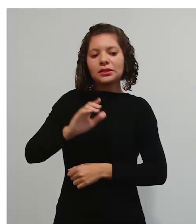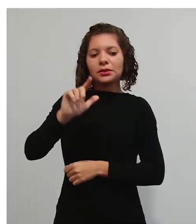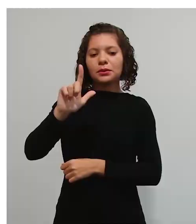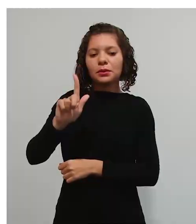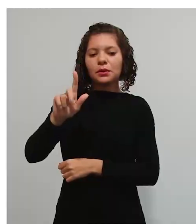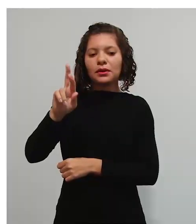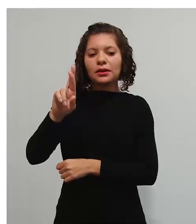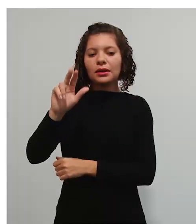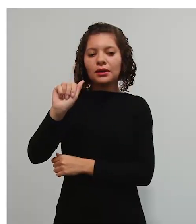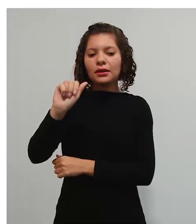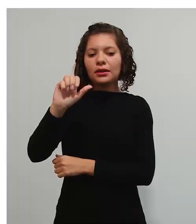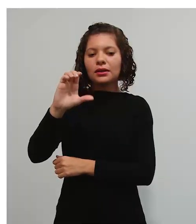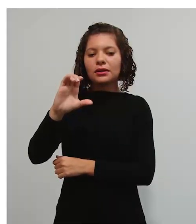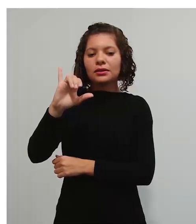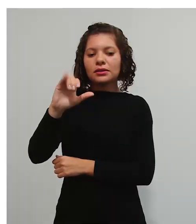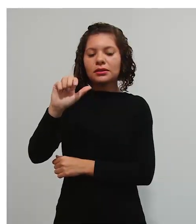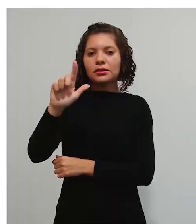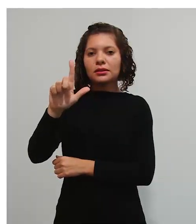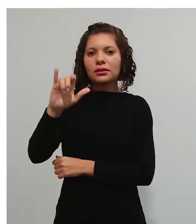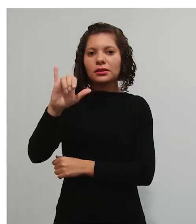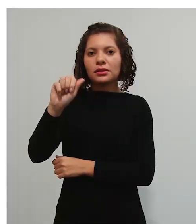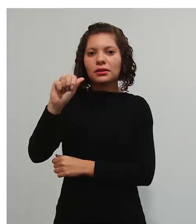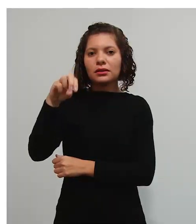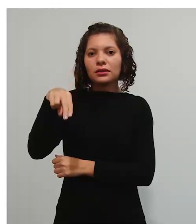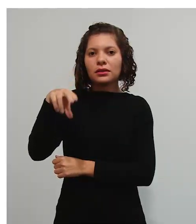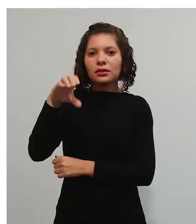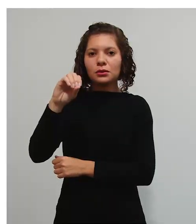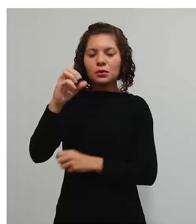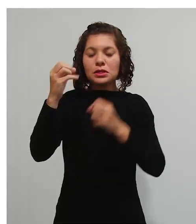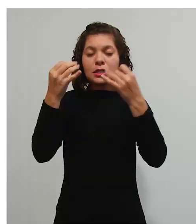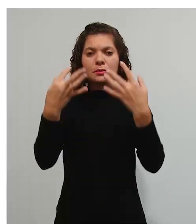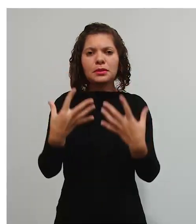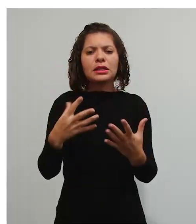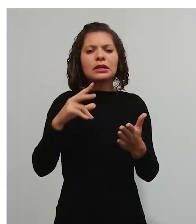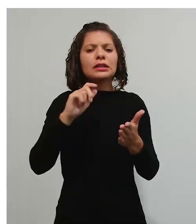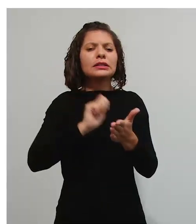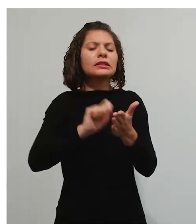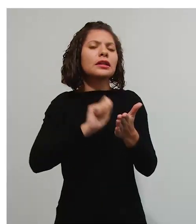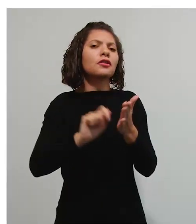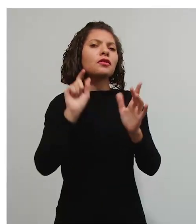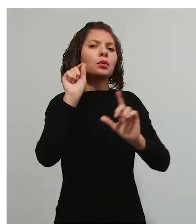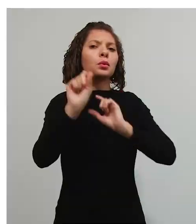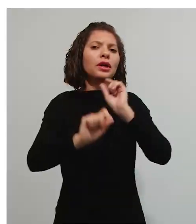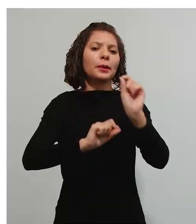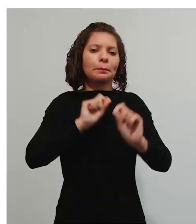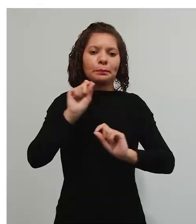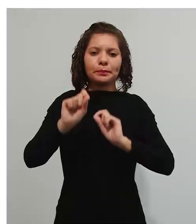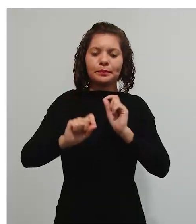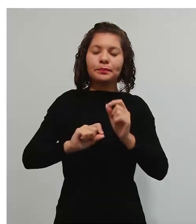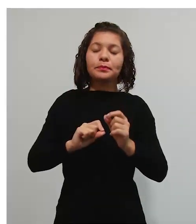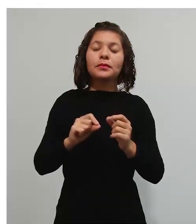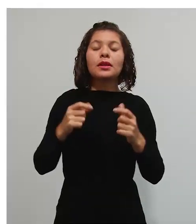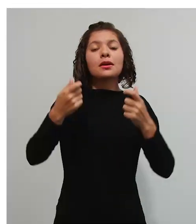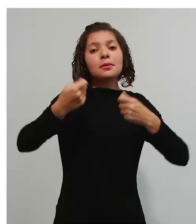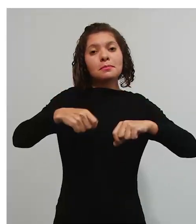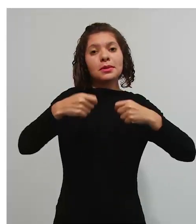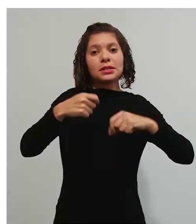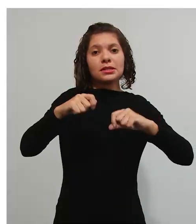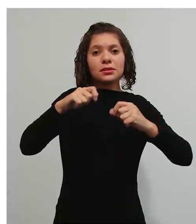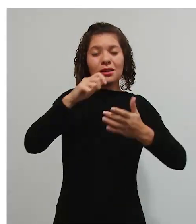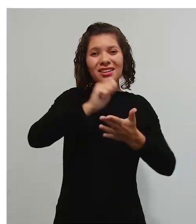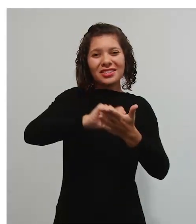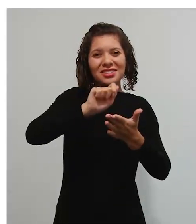ele explica o que é escrever, tá? E o Graciliano diz assim, ó, deve-se escrever